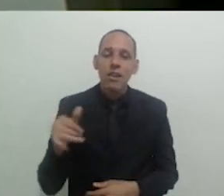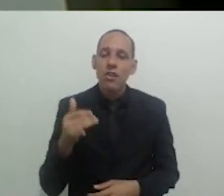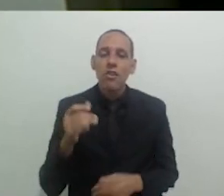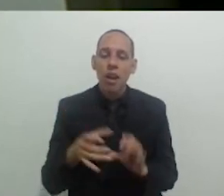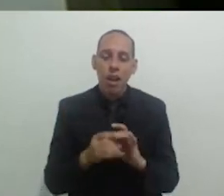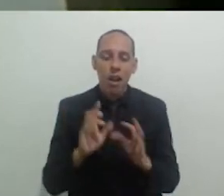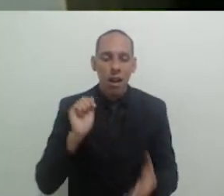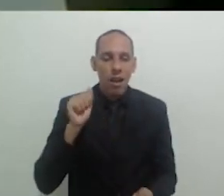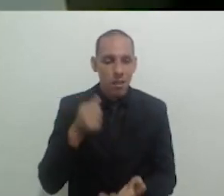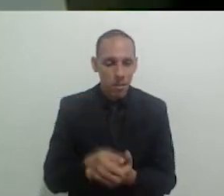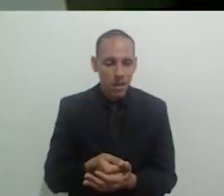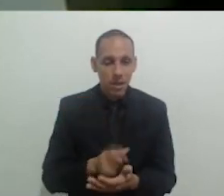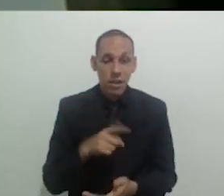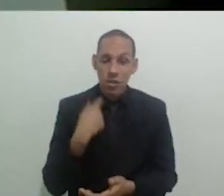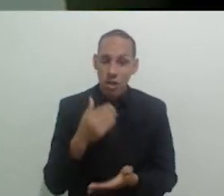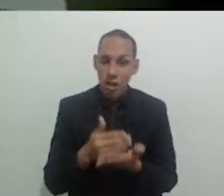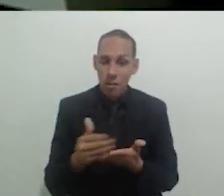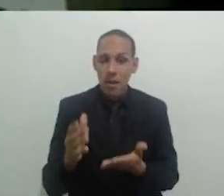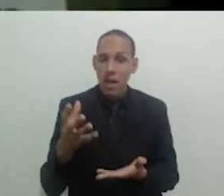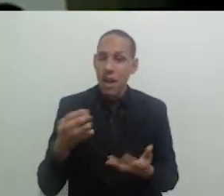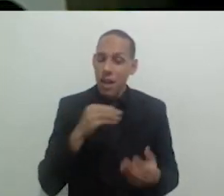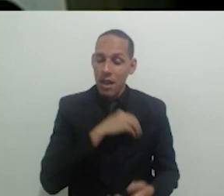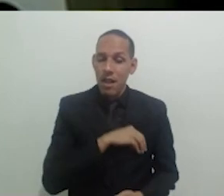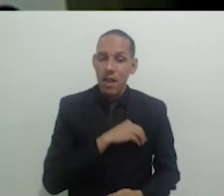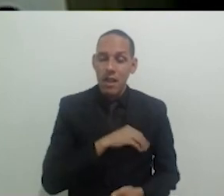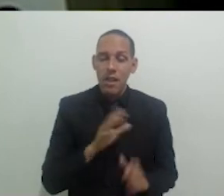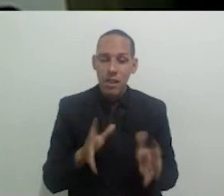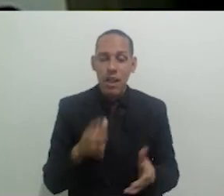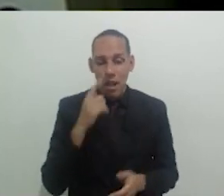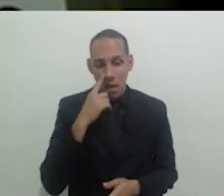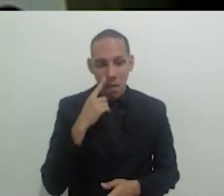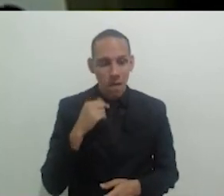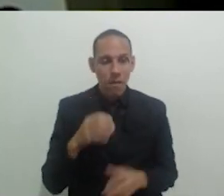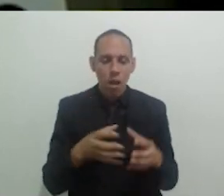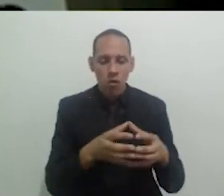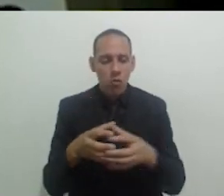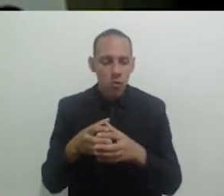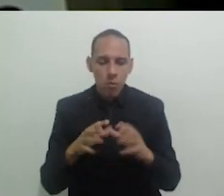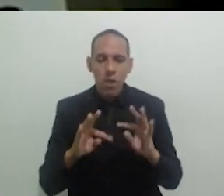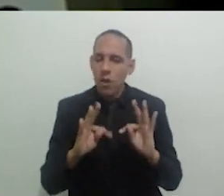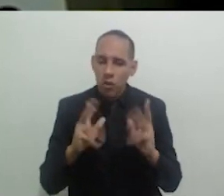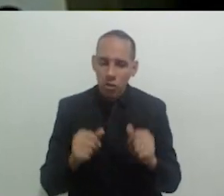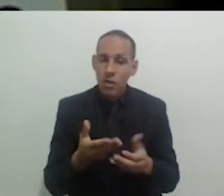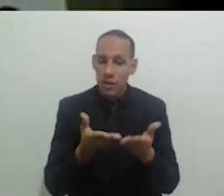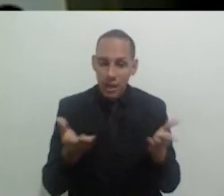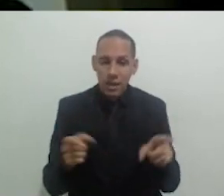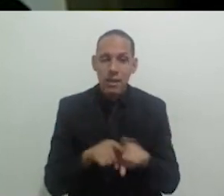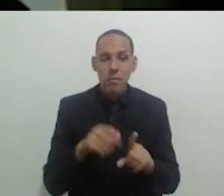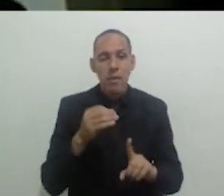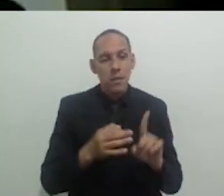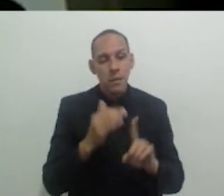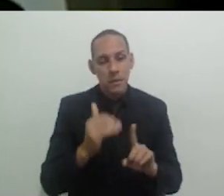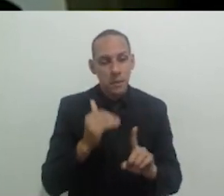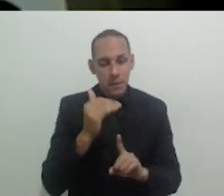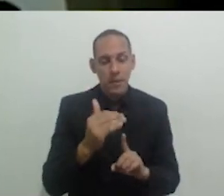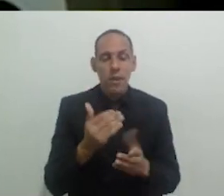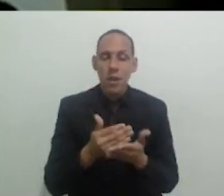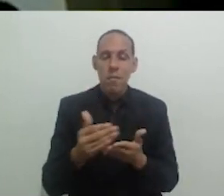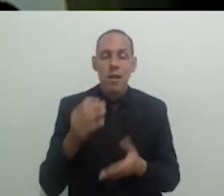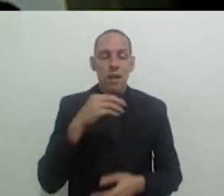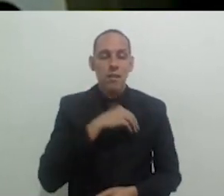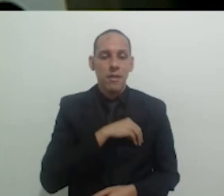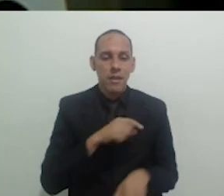a receber, todas as turmas receberam, inclusive suas excelências, os embargadores, iniciaram também o recebimento. Eu já